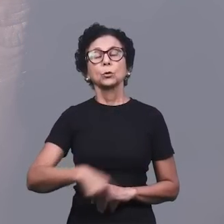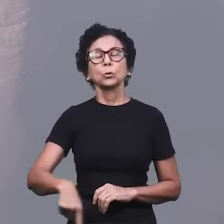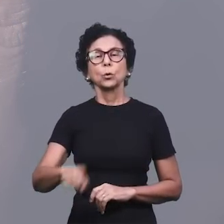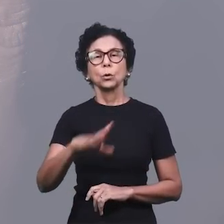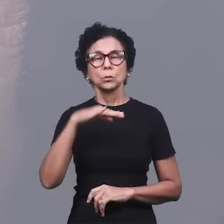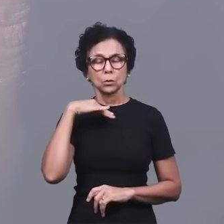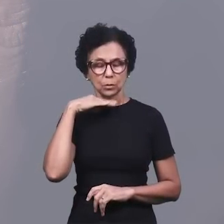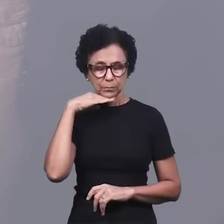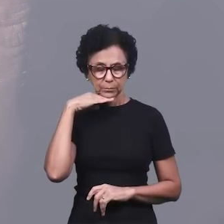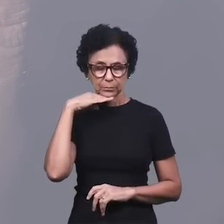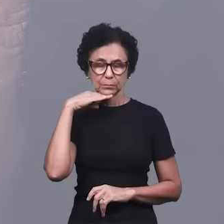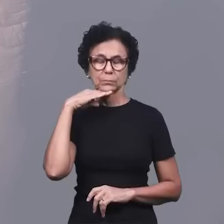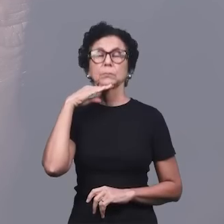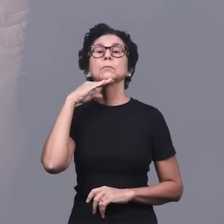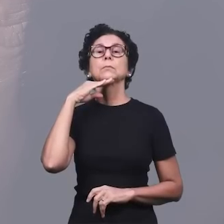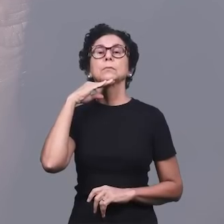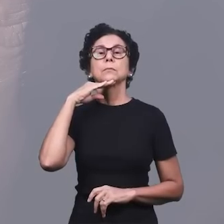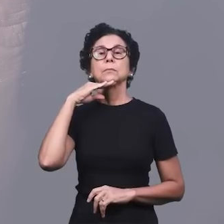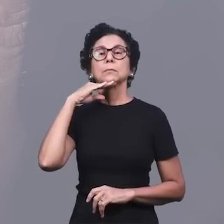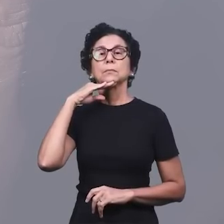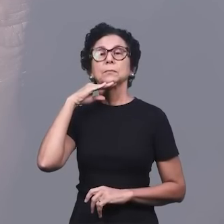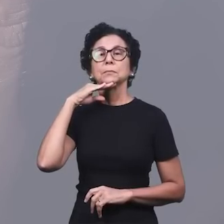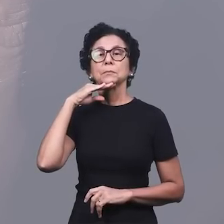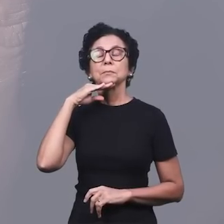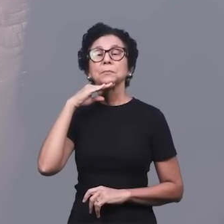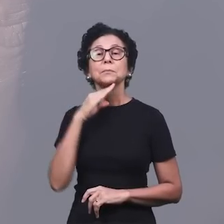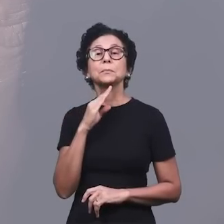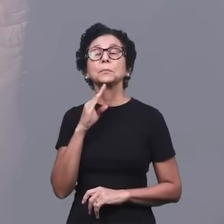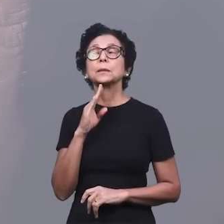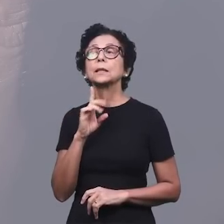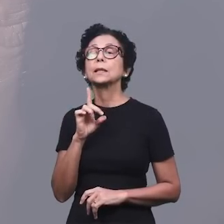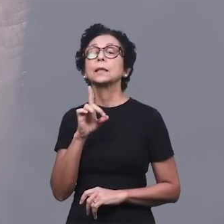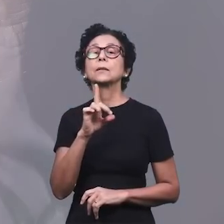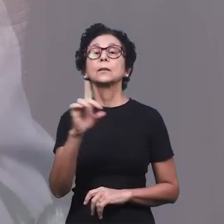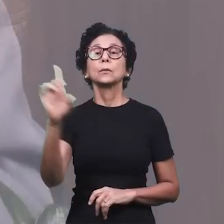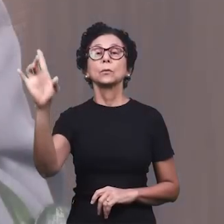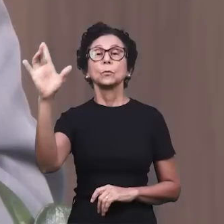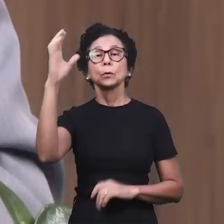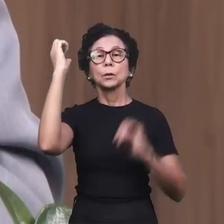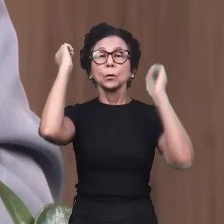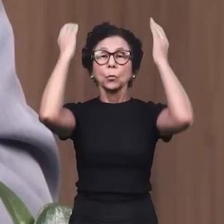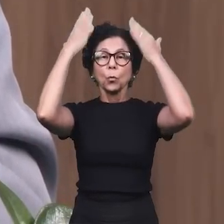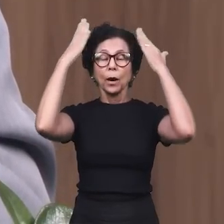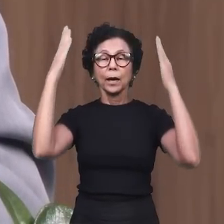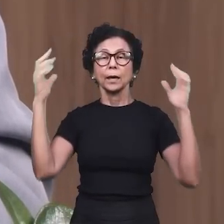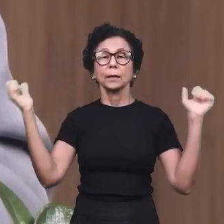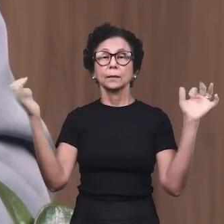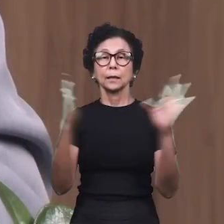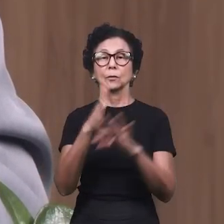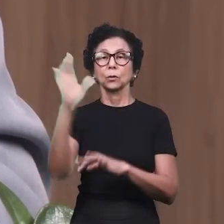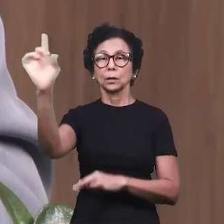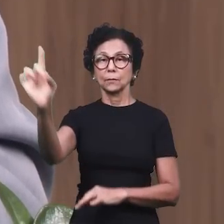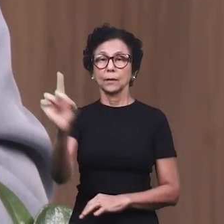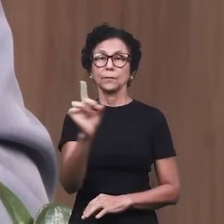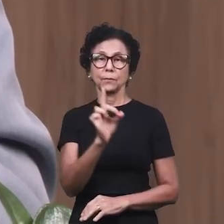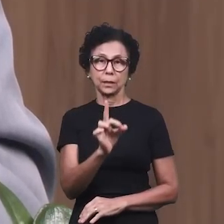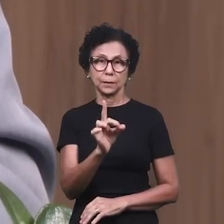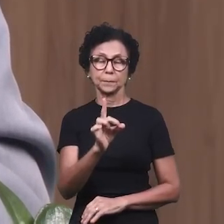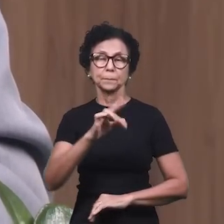cabeças, ó entrada eterna, e entrará o Rei da Glória. Então, Marcos,